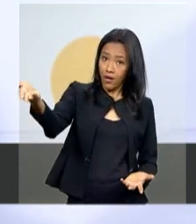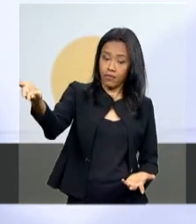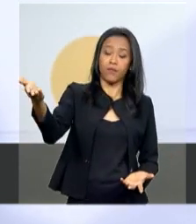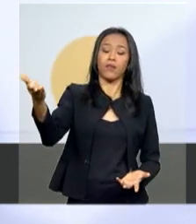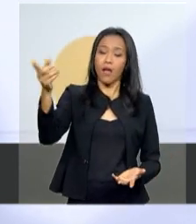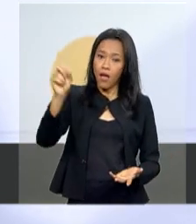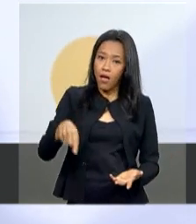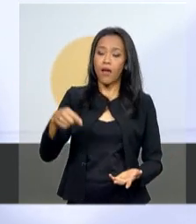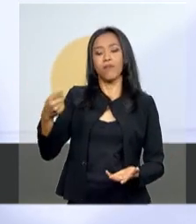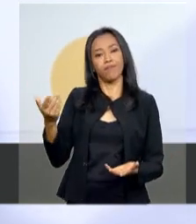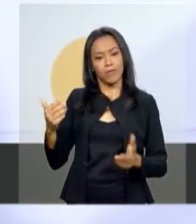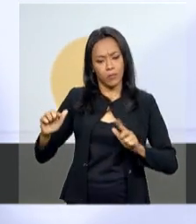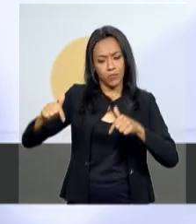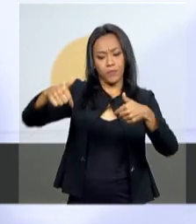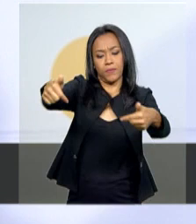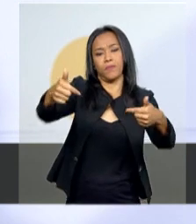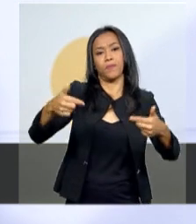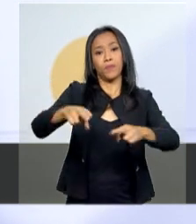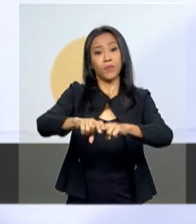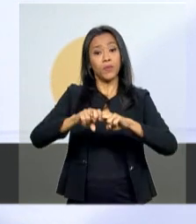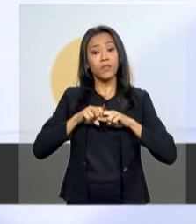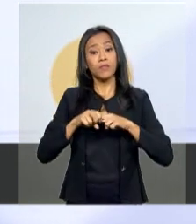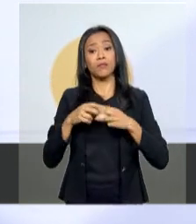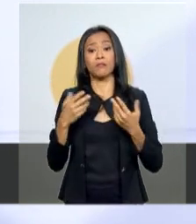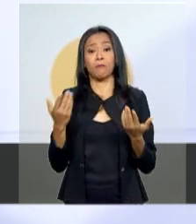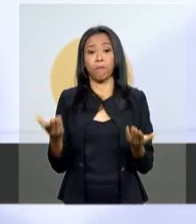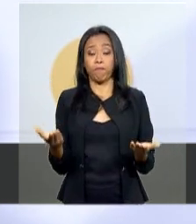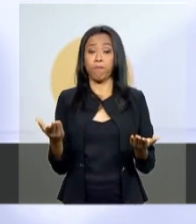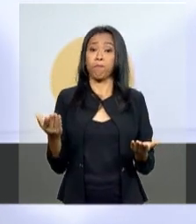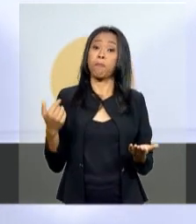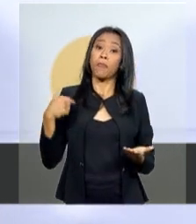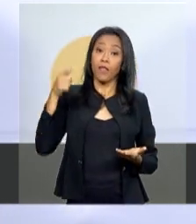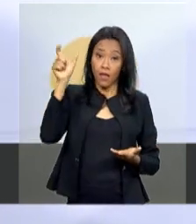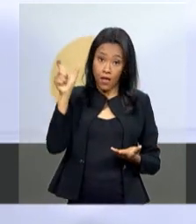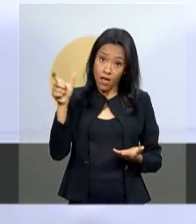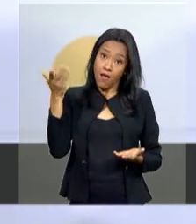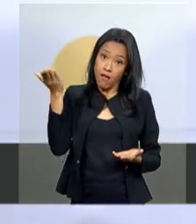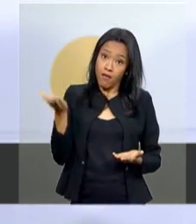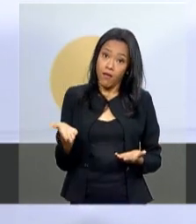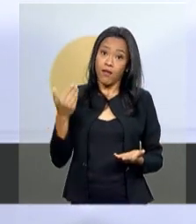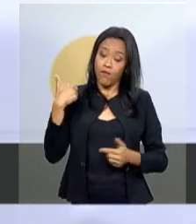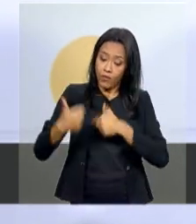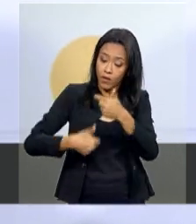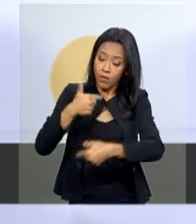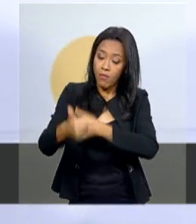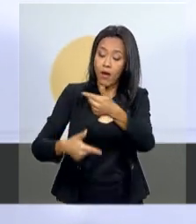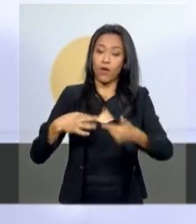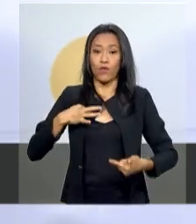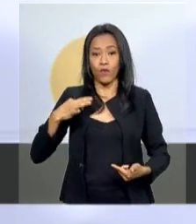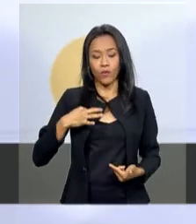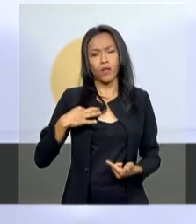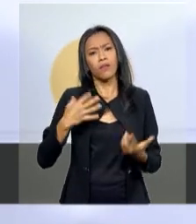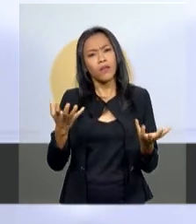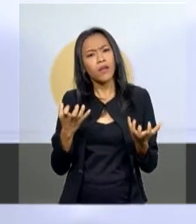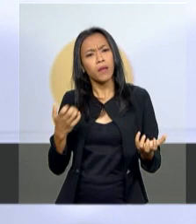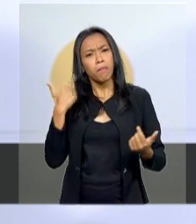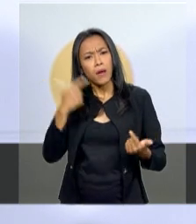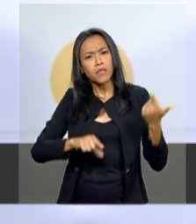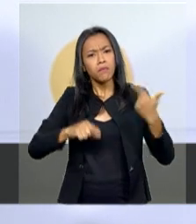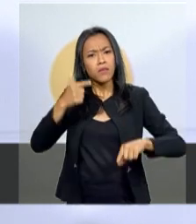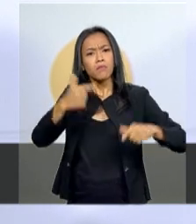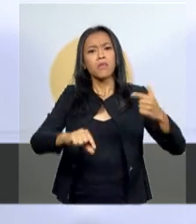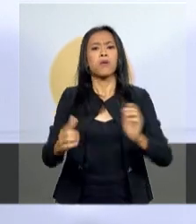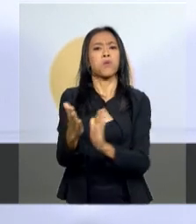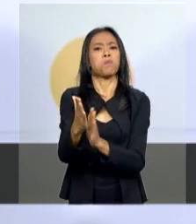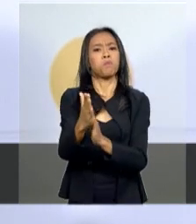da solidariedade portanto é ela uma atividade que queremos cada vez mais valorizar